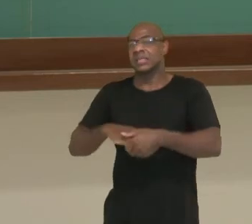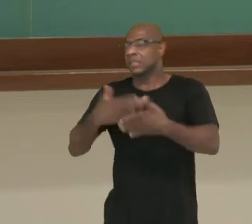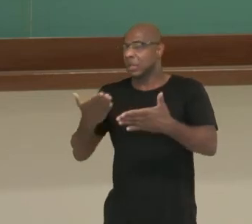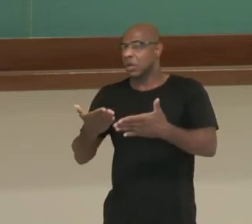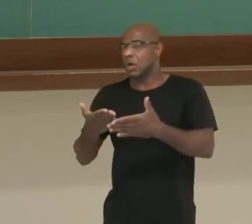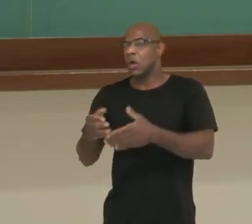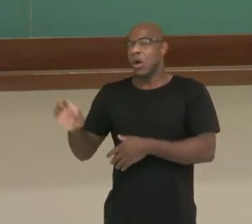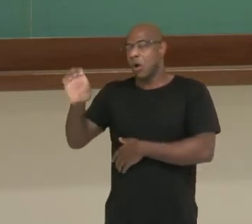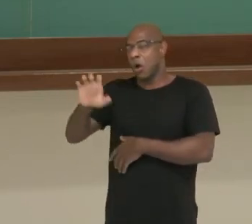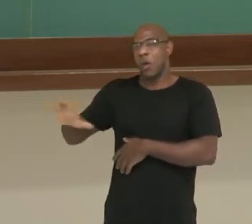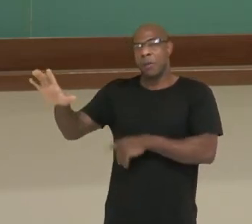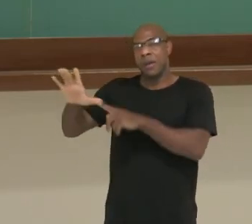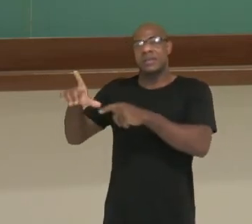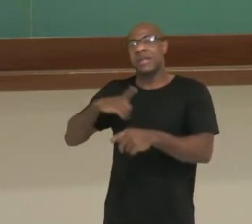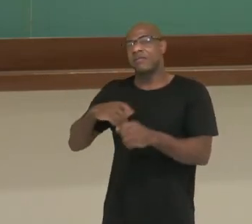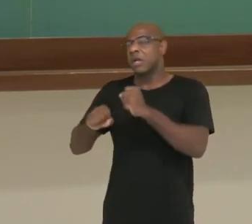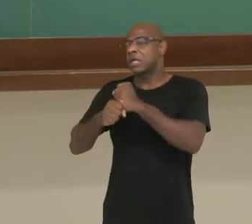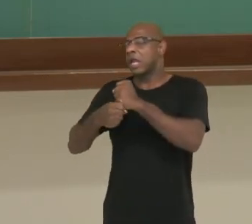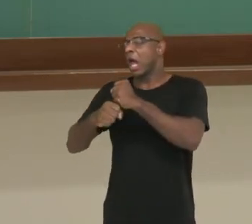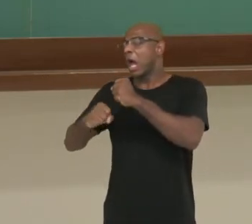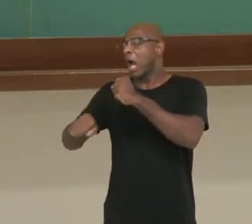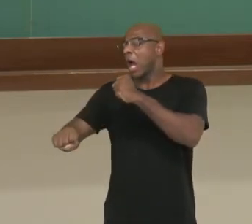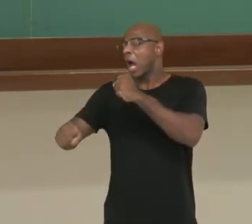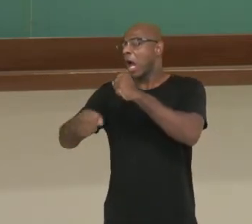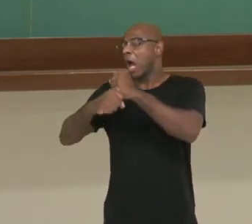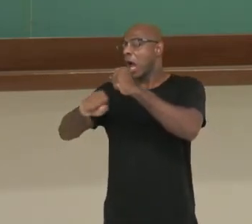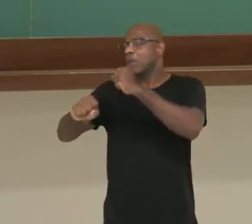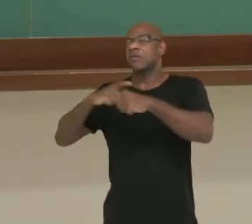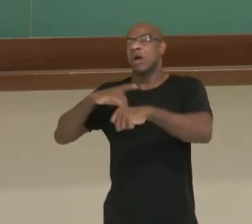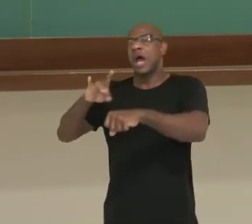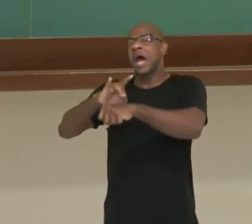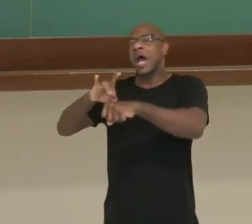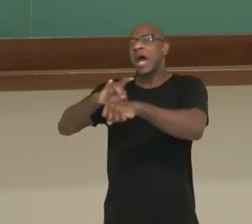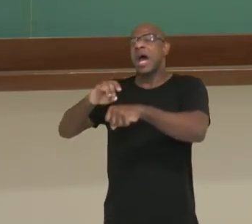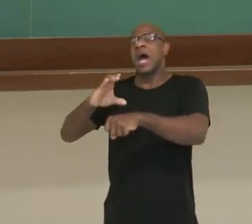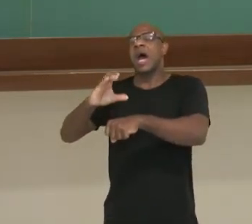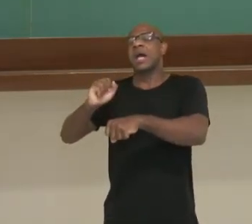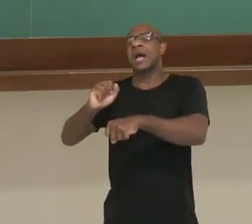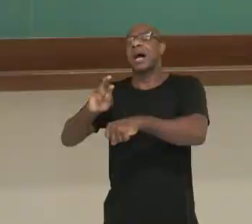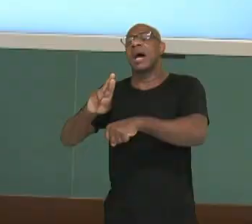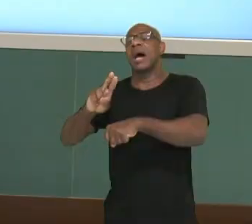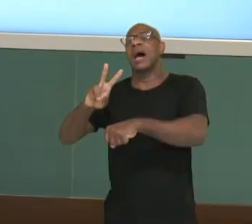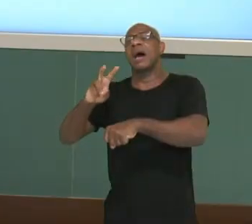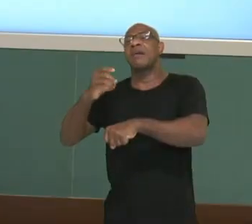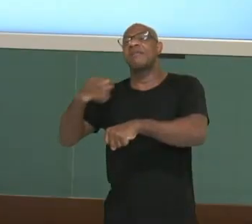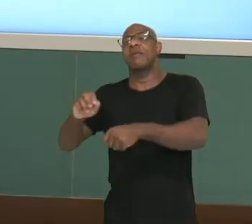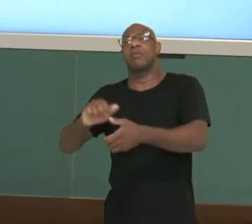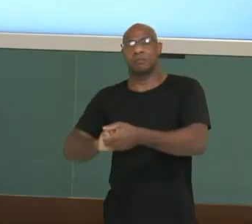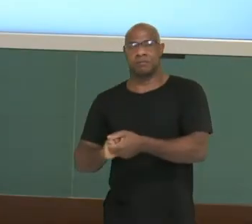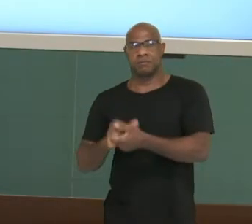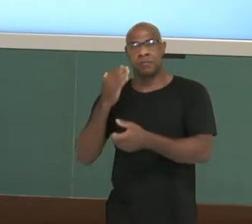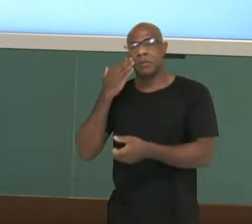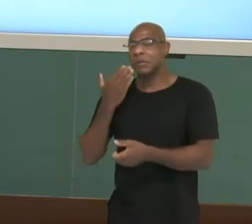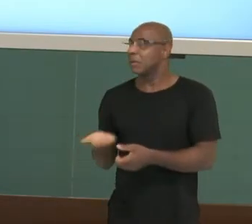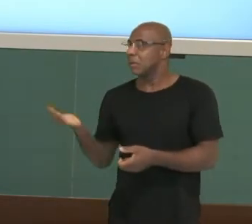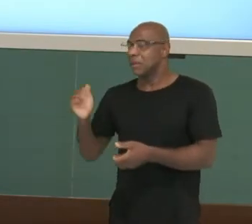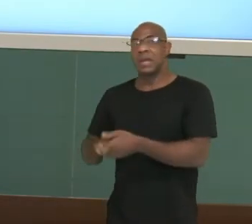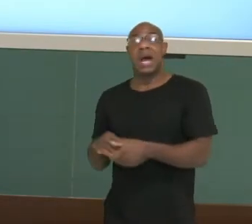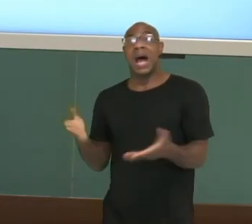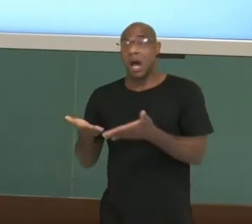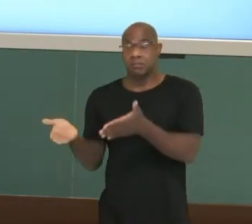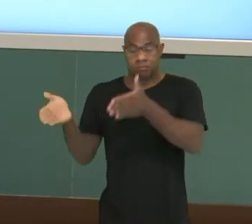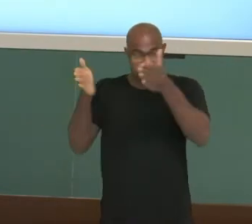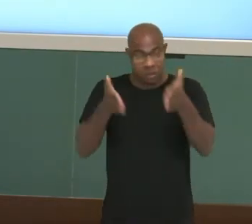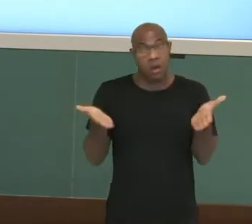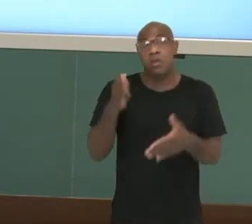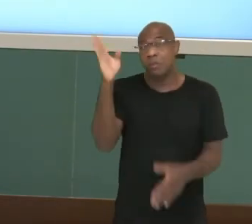teve grandes reservas de carvão mineral. Agora a gente volta aqui para falar do carvão mineral brasileiro. E